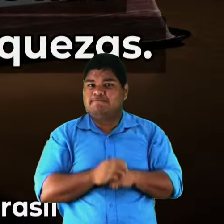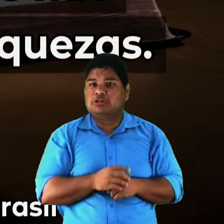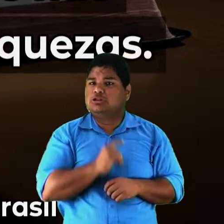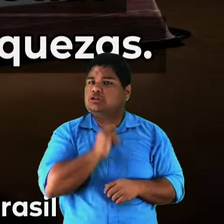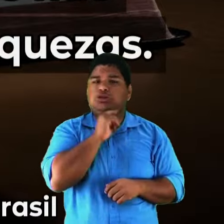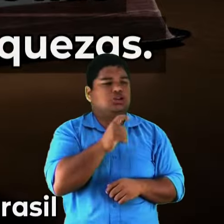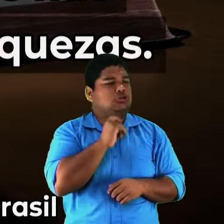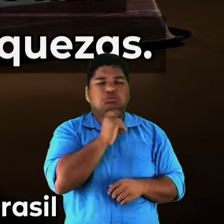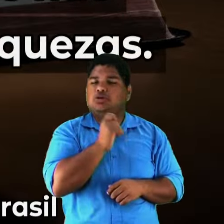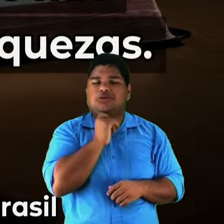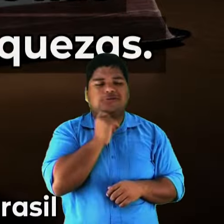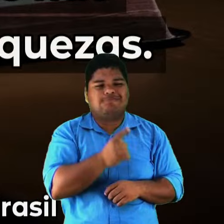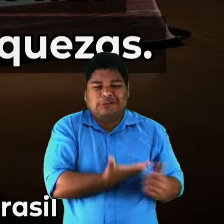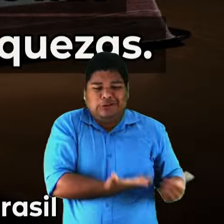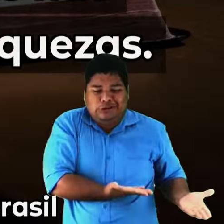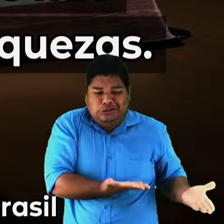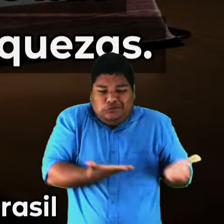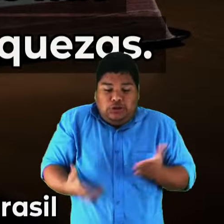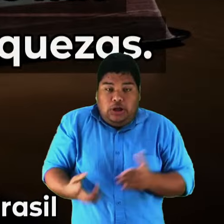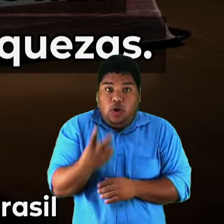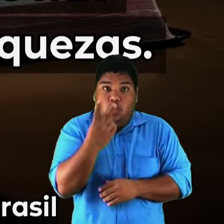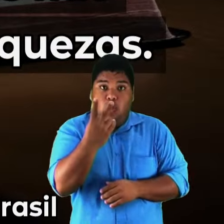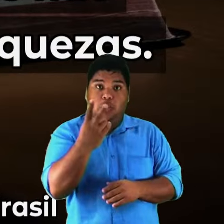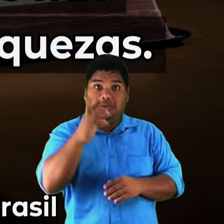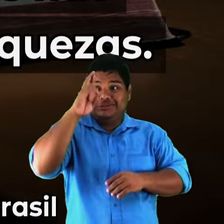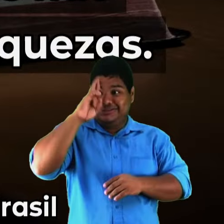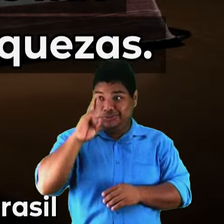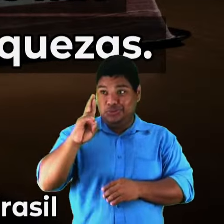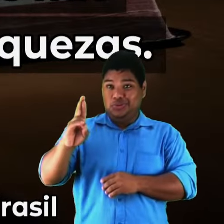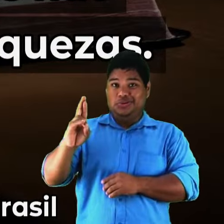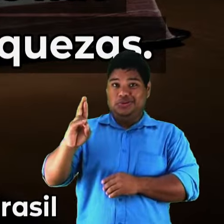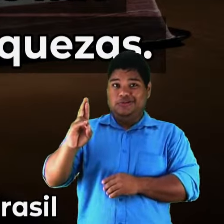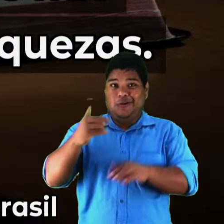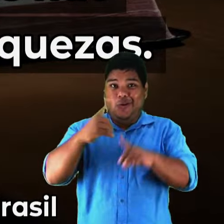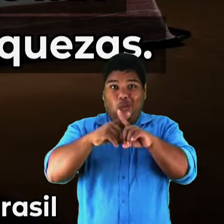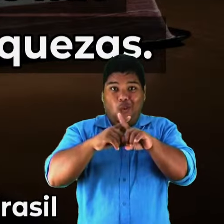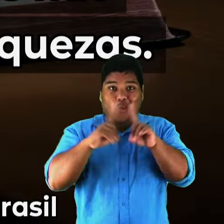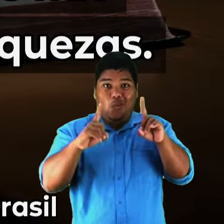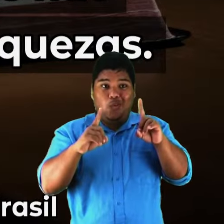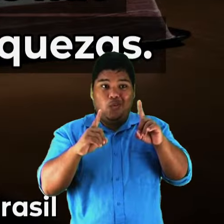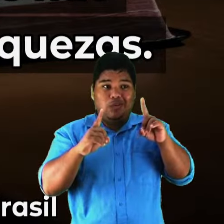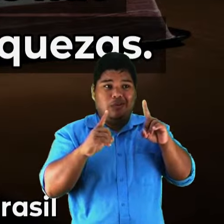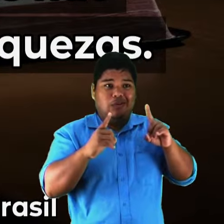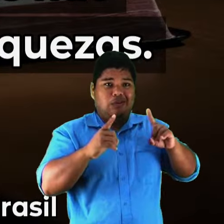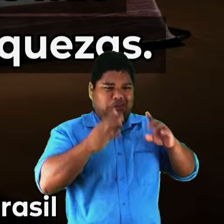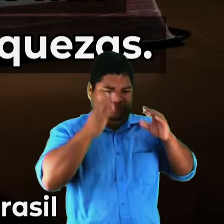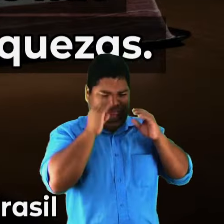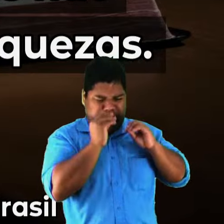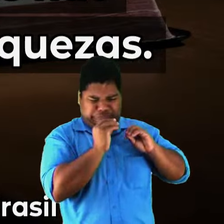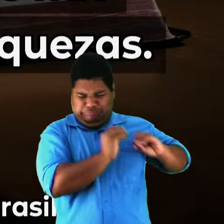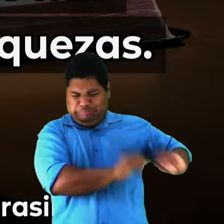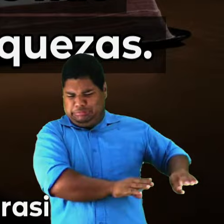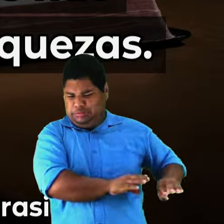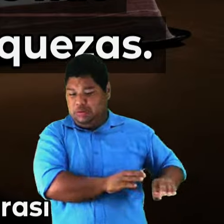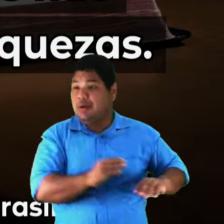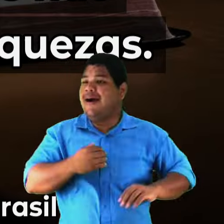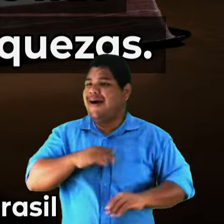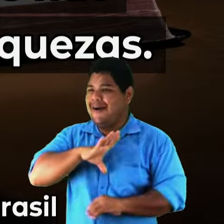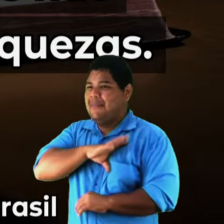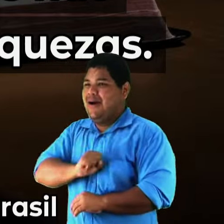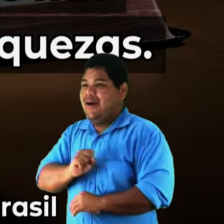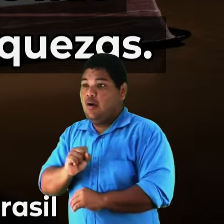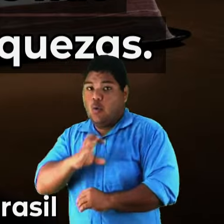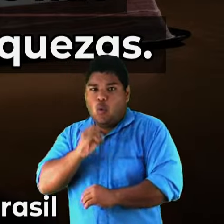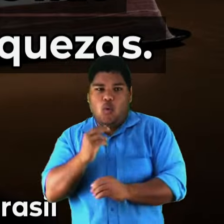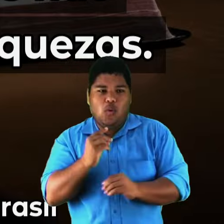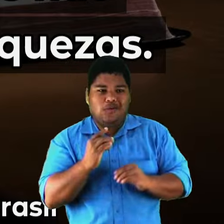Ninguém pode servir a dois senhores, porque ou irá odiar um e amar o outro, ou irá se dedicar a